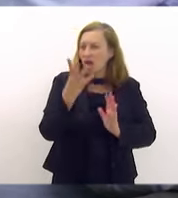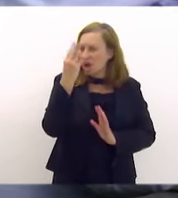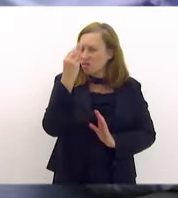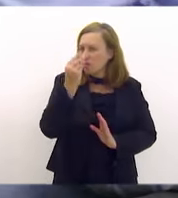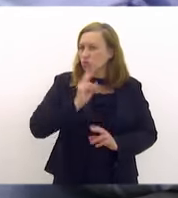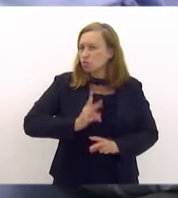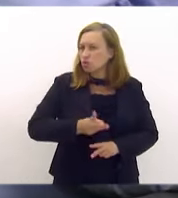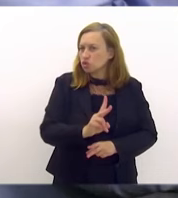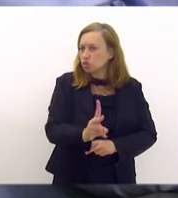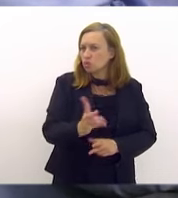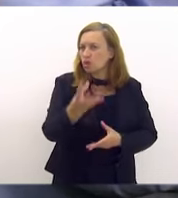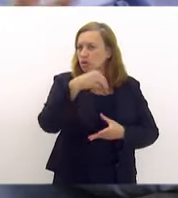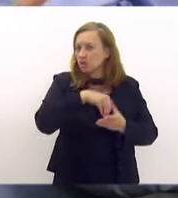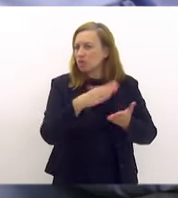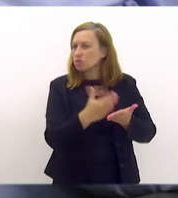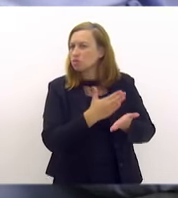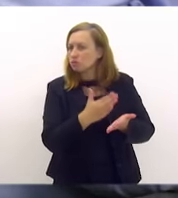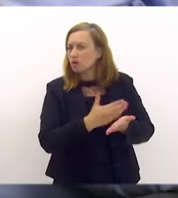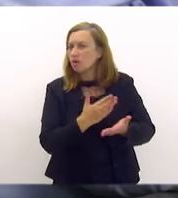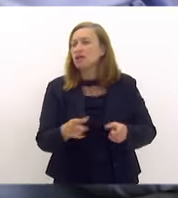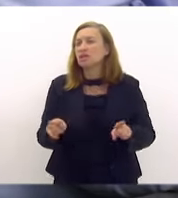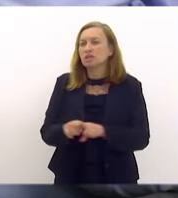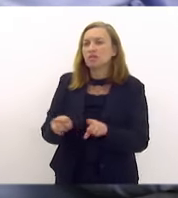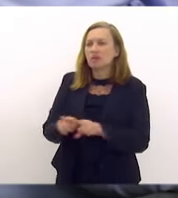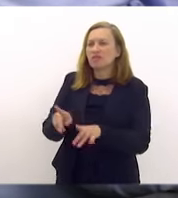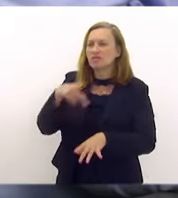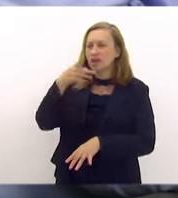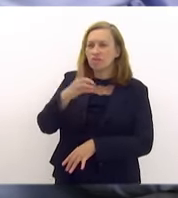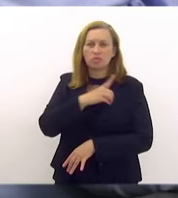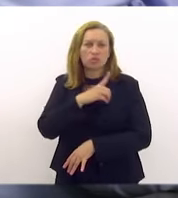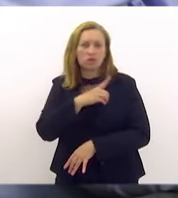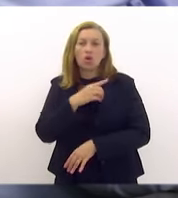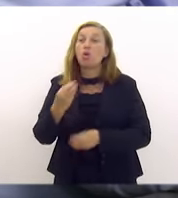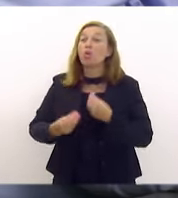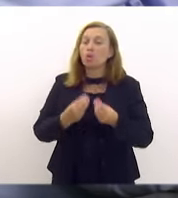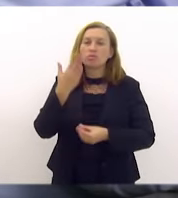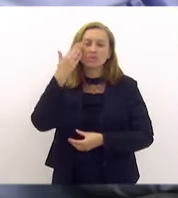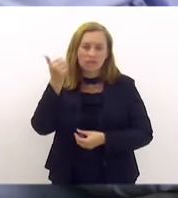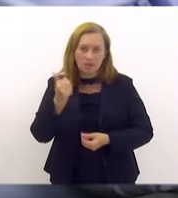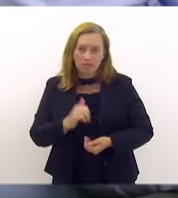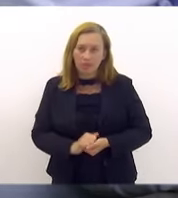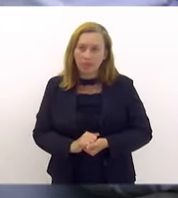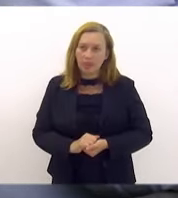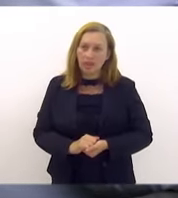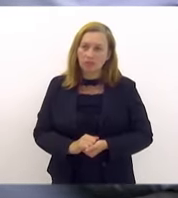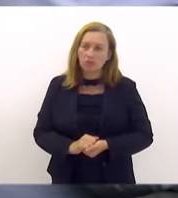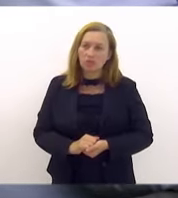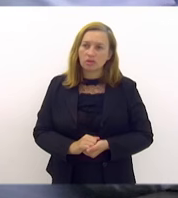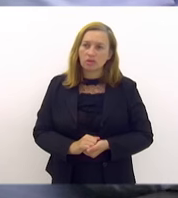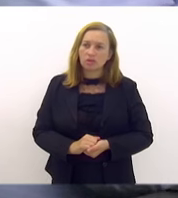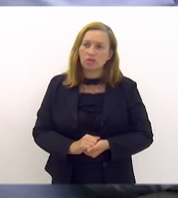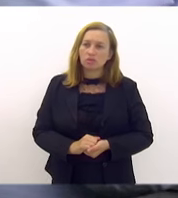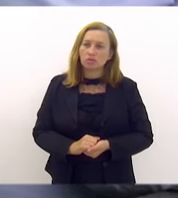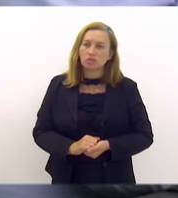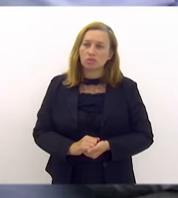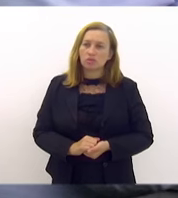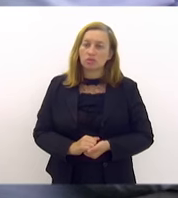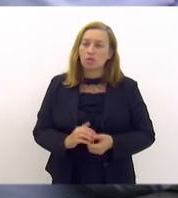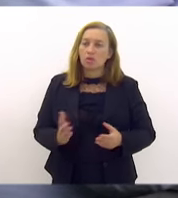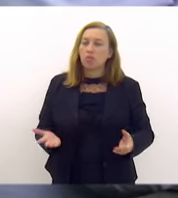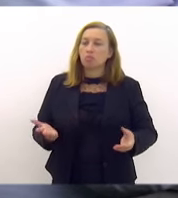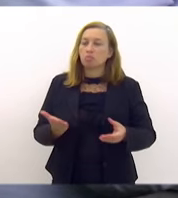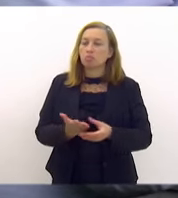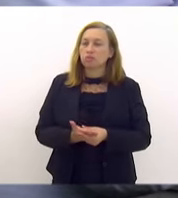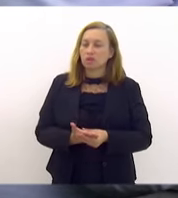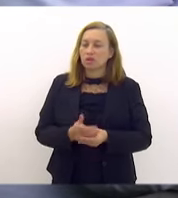das questões que a gente levantou inclusive com a delegada é como você sa Ah quando passa num processo penal e